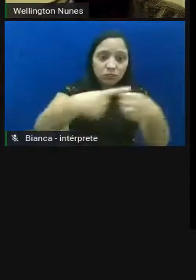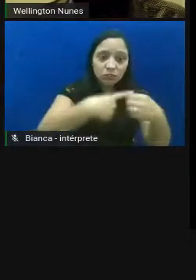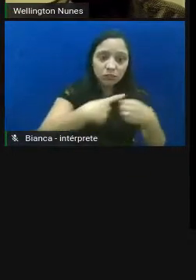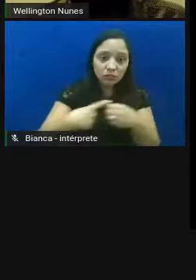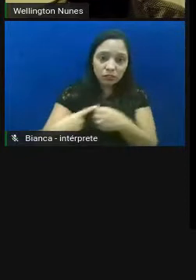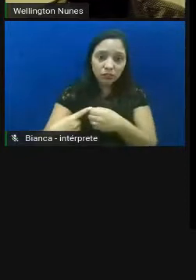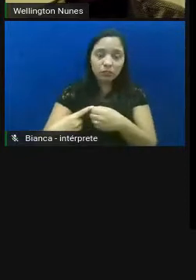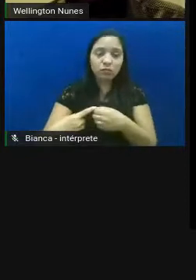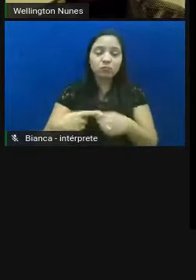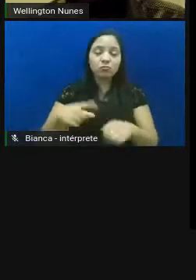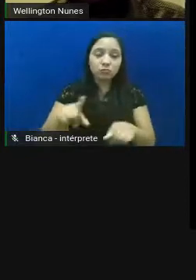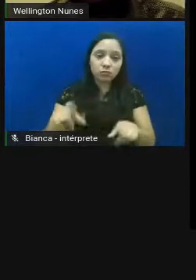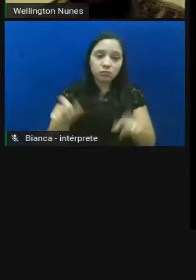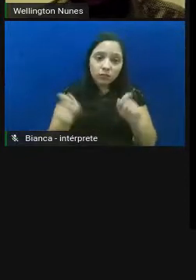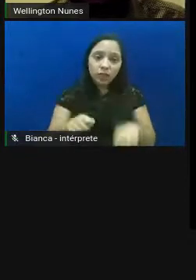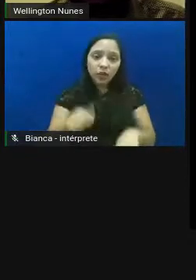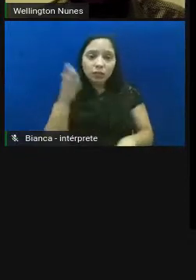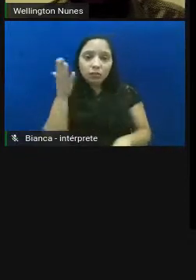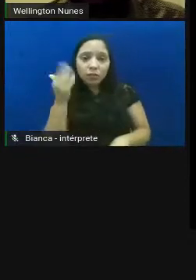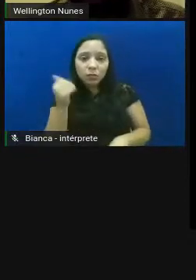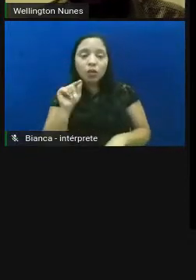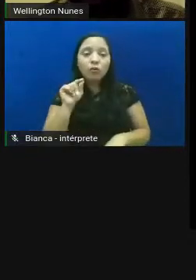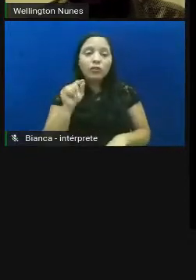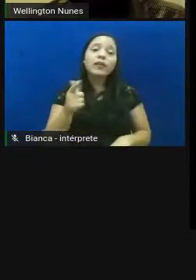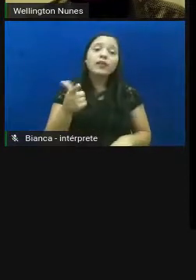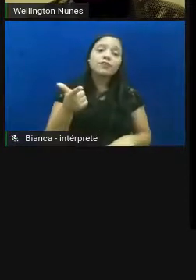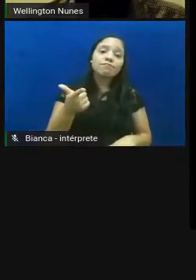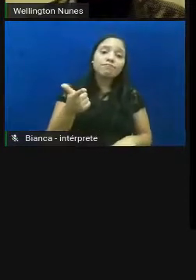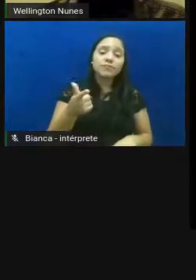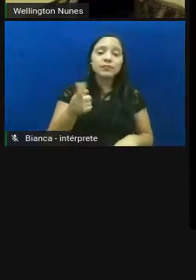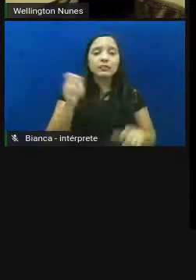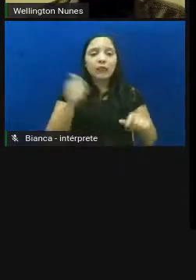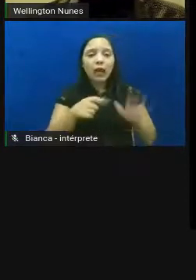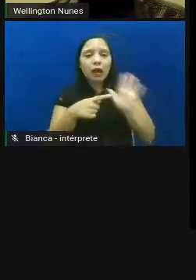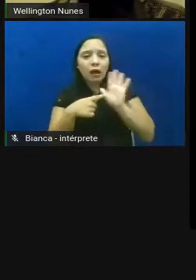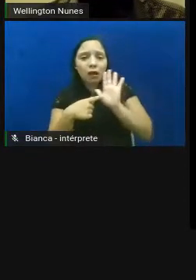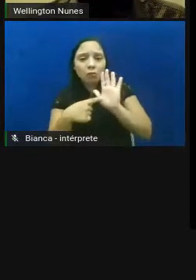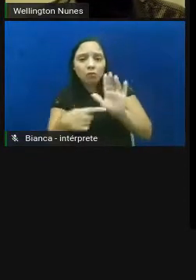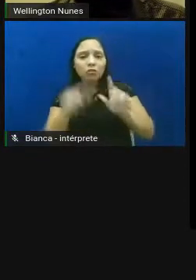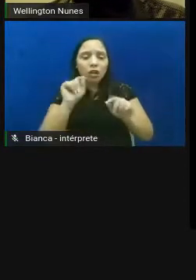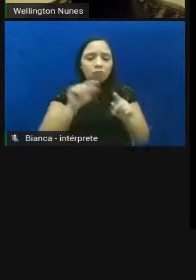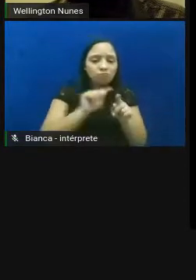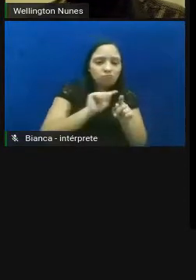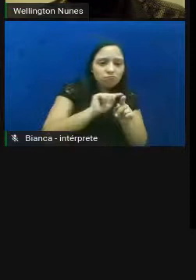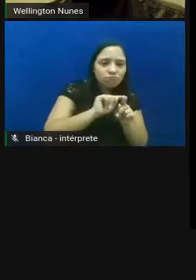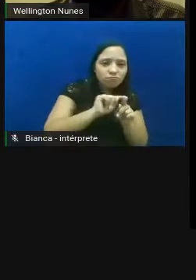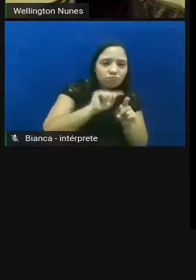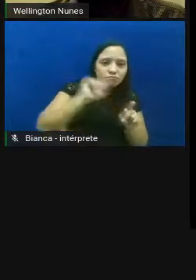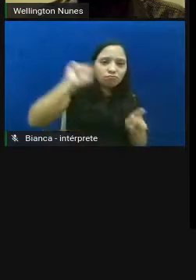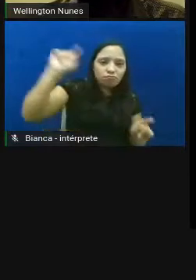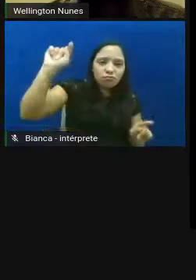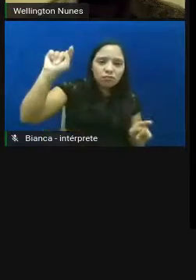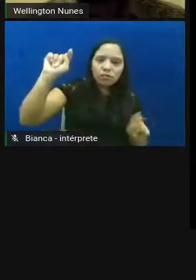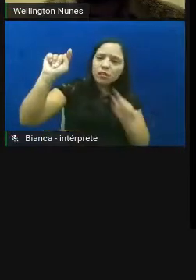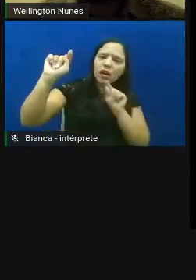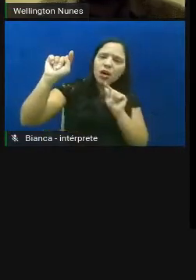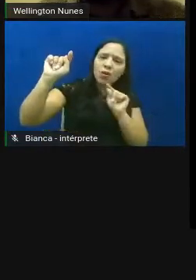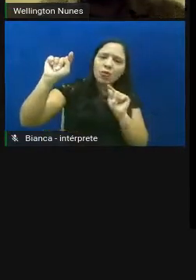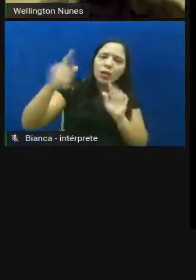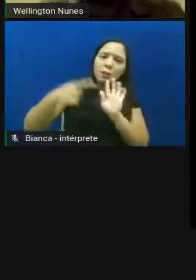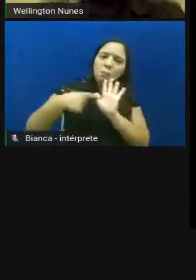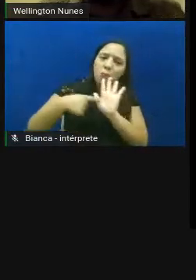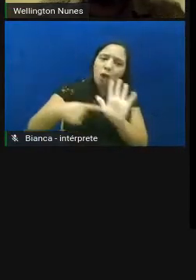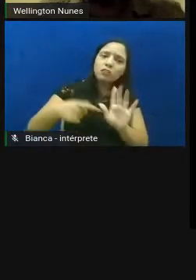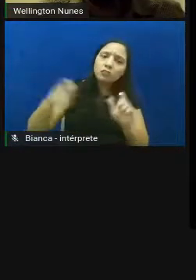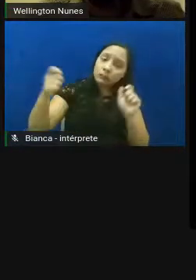você consegue traçar uma curva de tendência, enfim, é bastante interessante. E vale